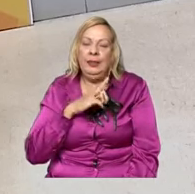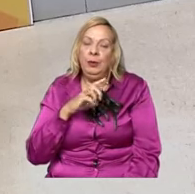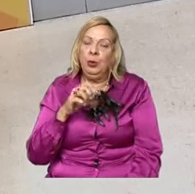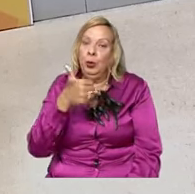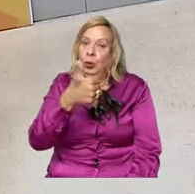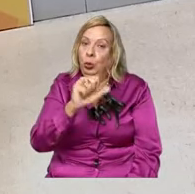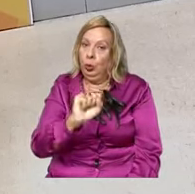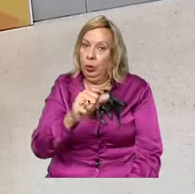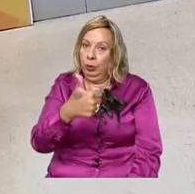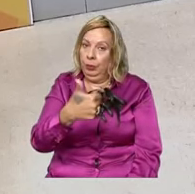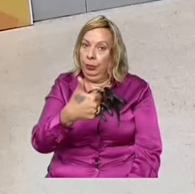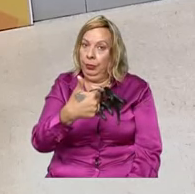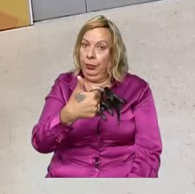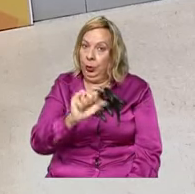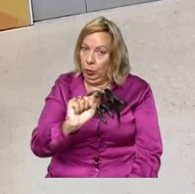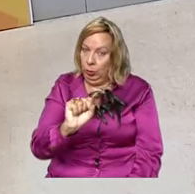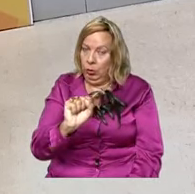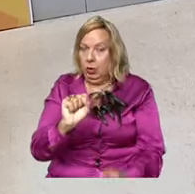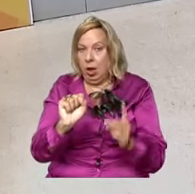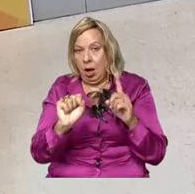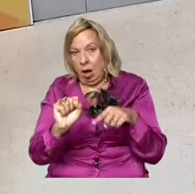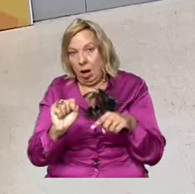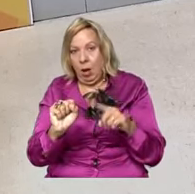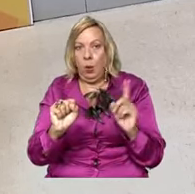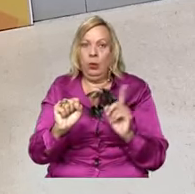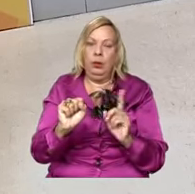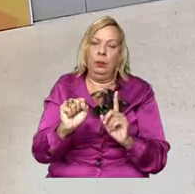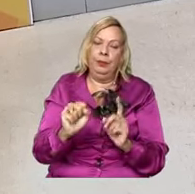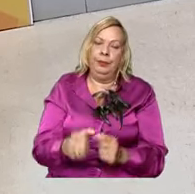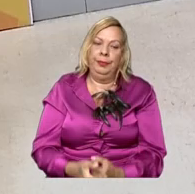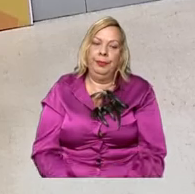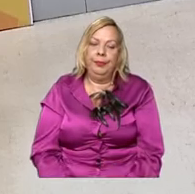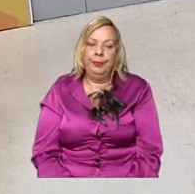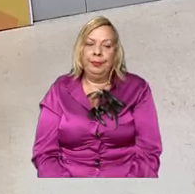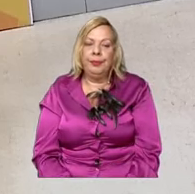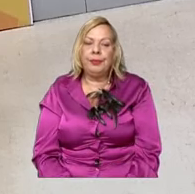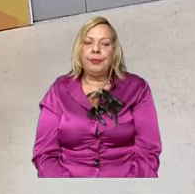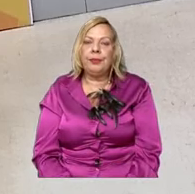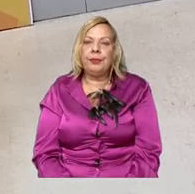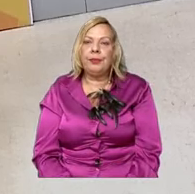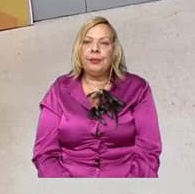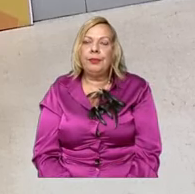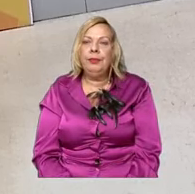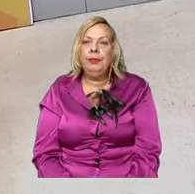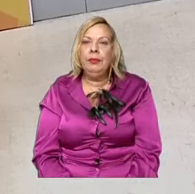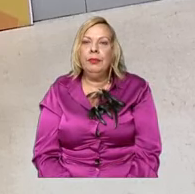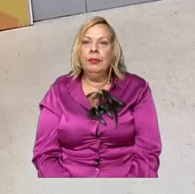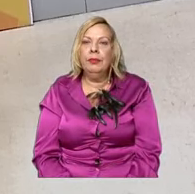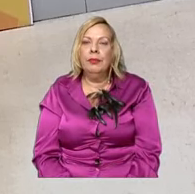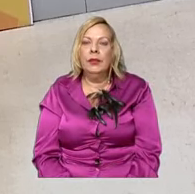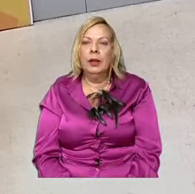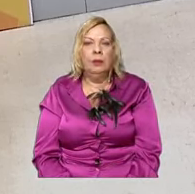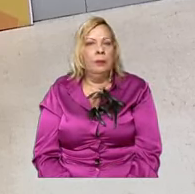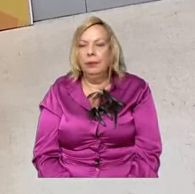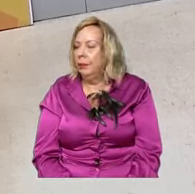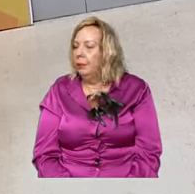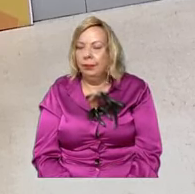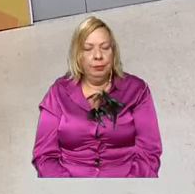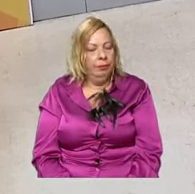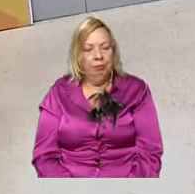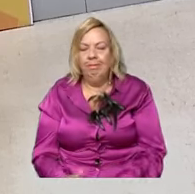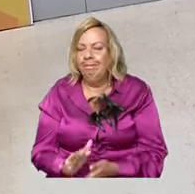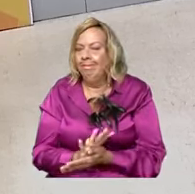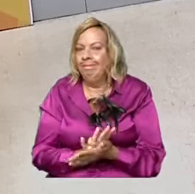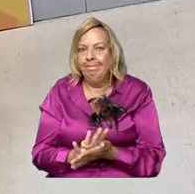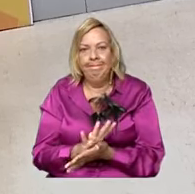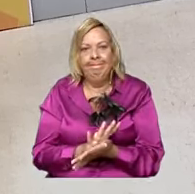para encerrar esse páreo do segundo prêmio? Número 18, decide, 18, decide. Que nada, menino.